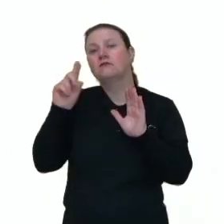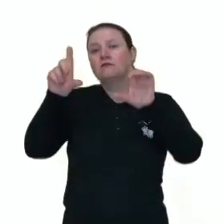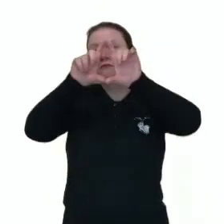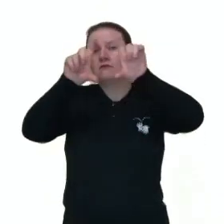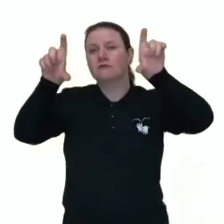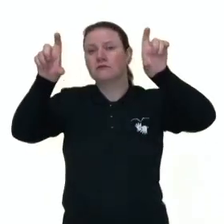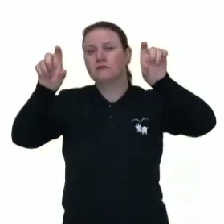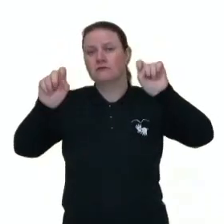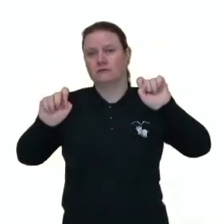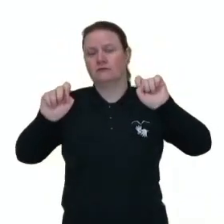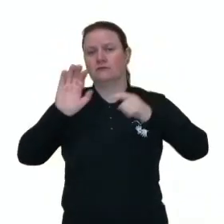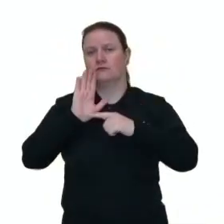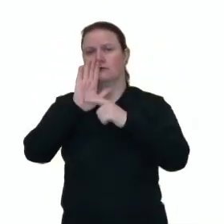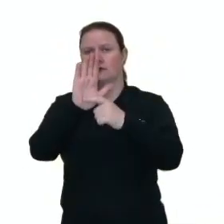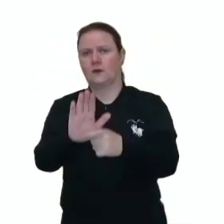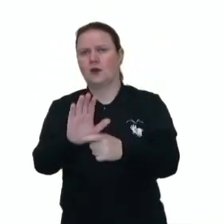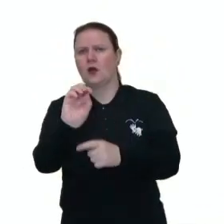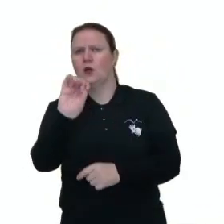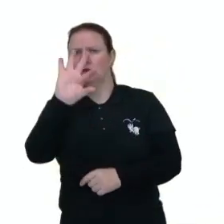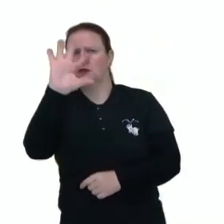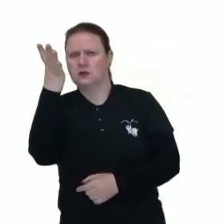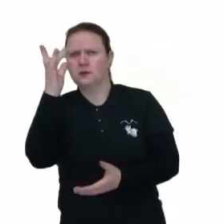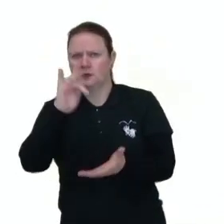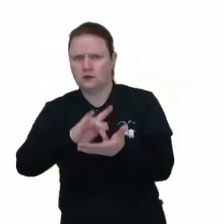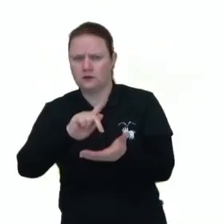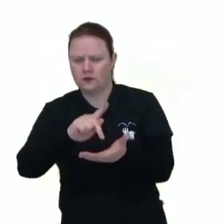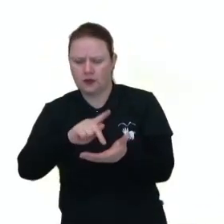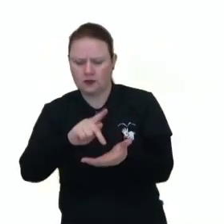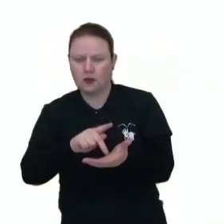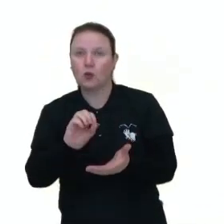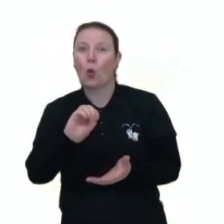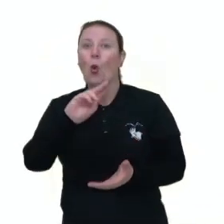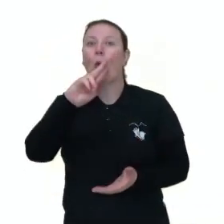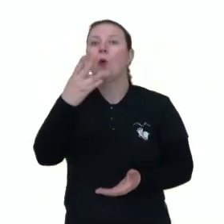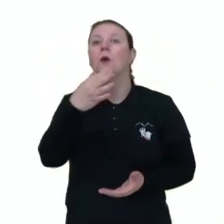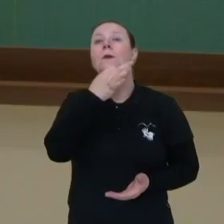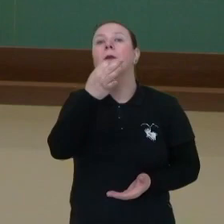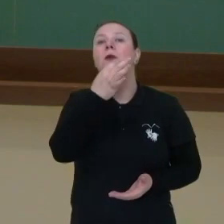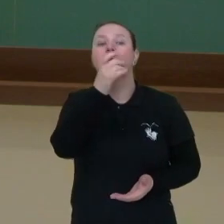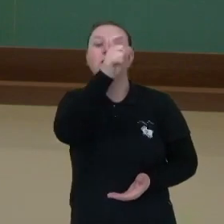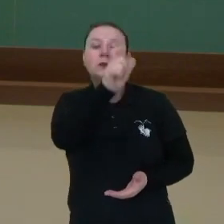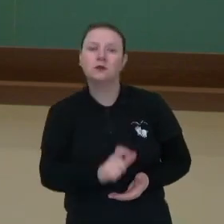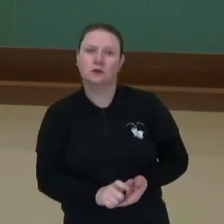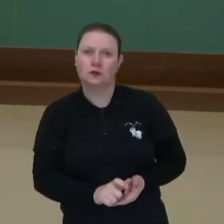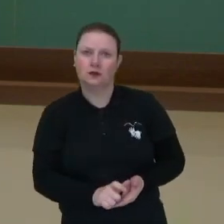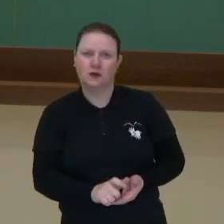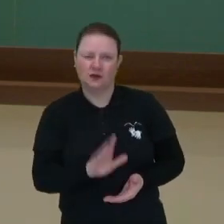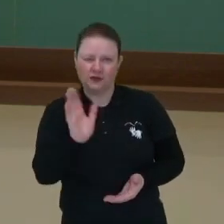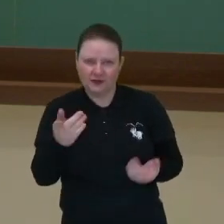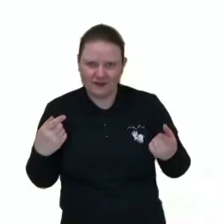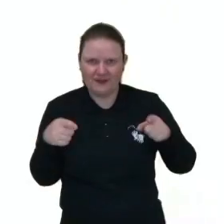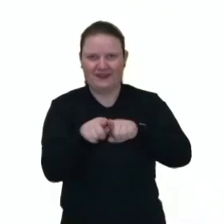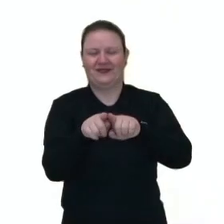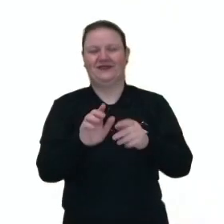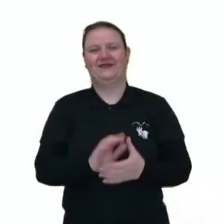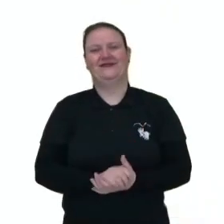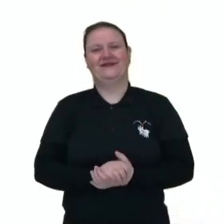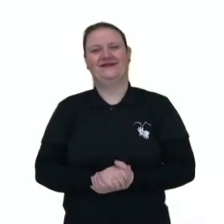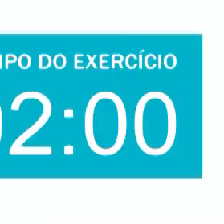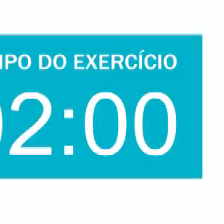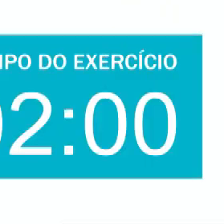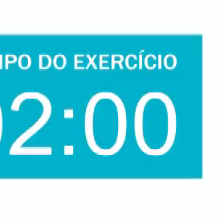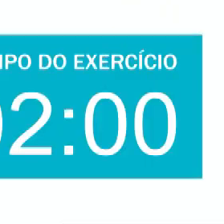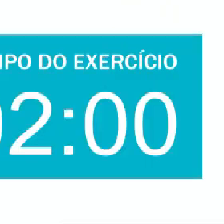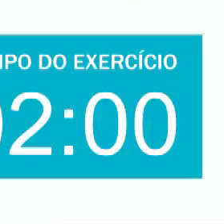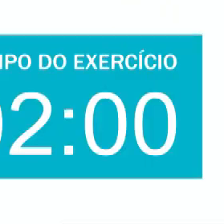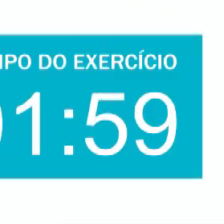traz um fato ou uma opinião da contadora de histórias Liesa Neves. Já voltamos.